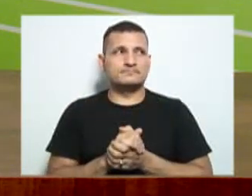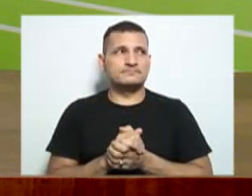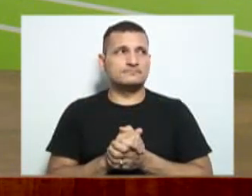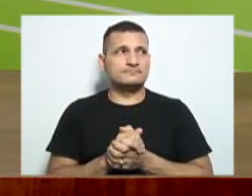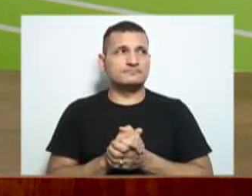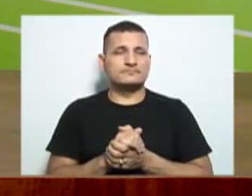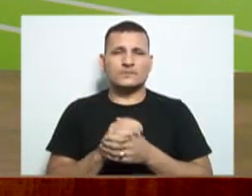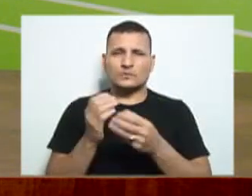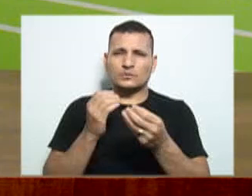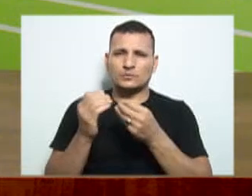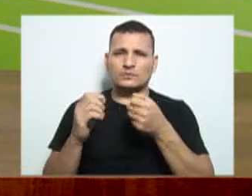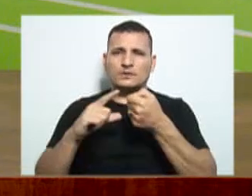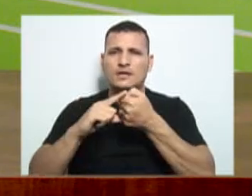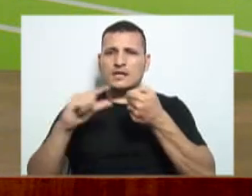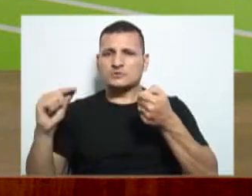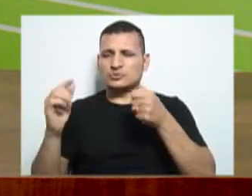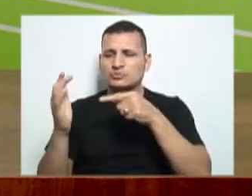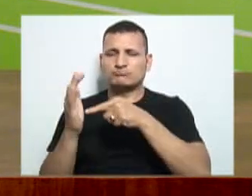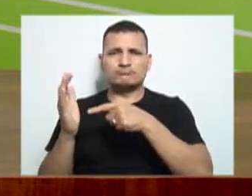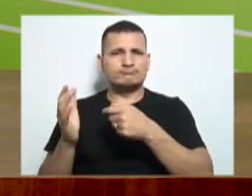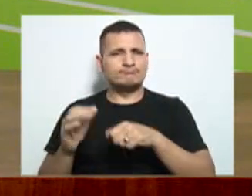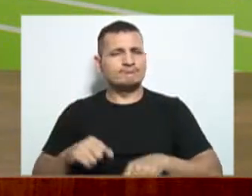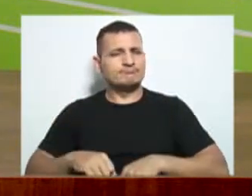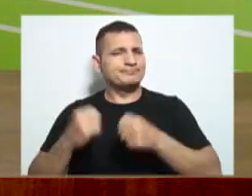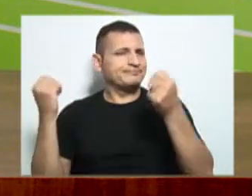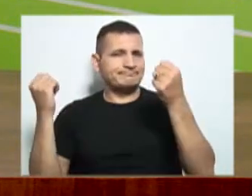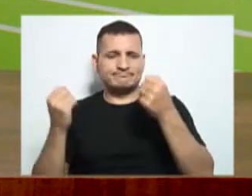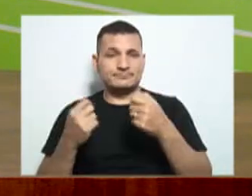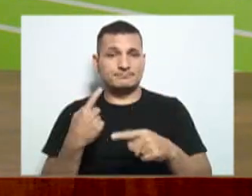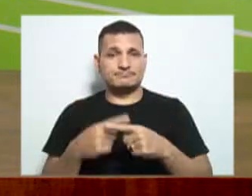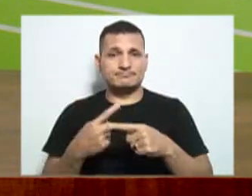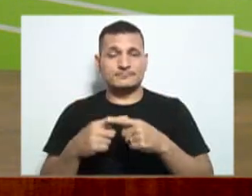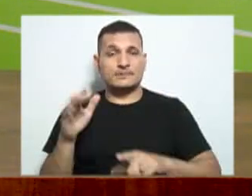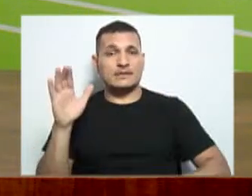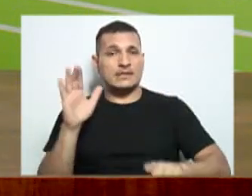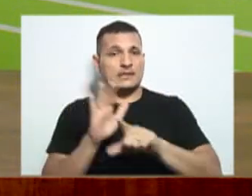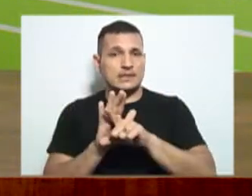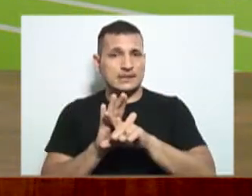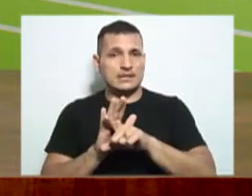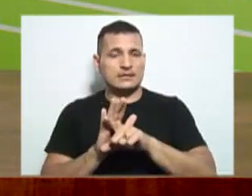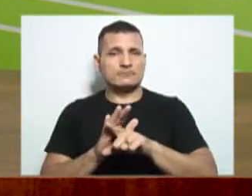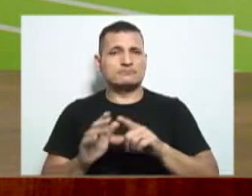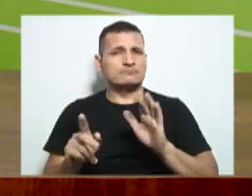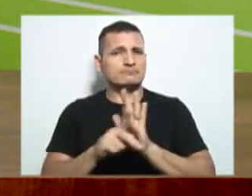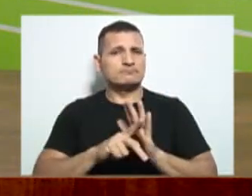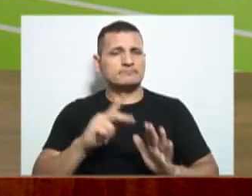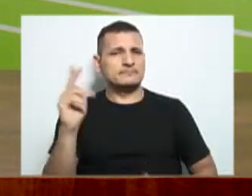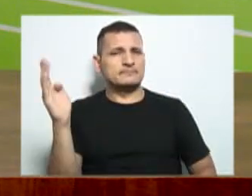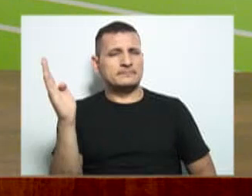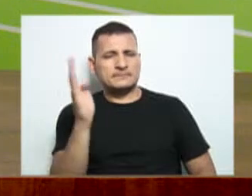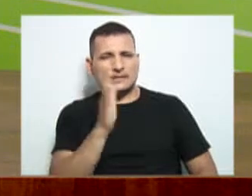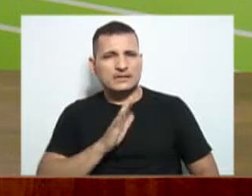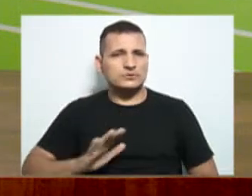esse artigo do Código Tributário, porque a Lei Nacional de Política das